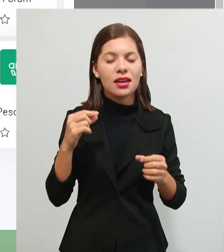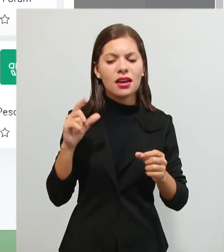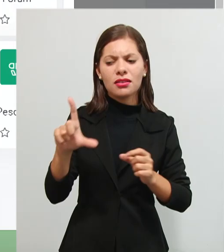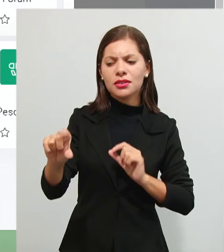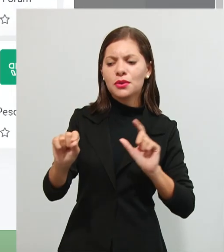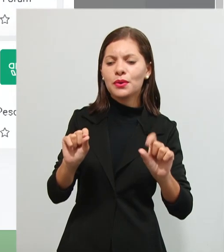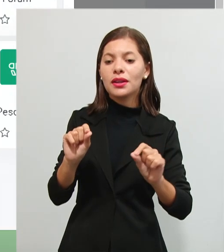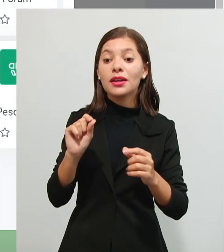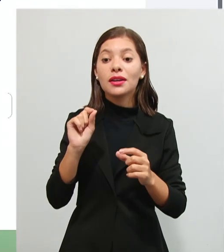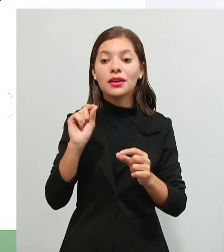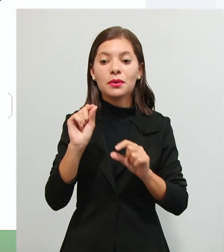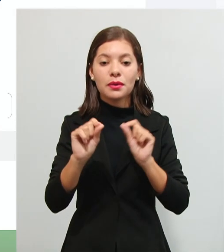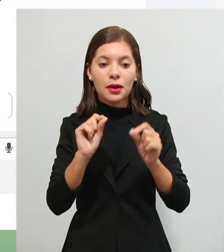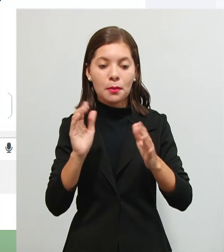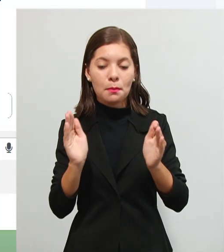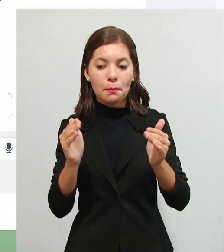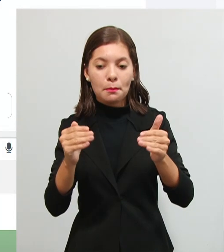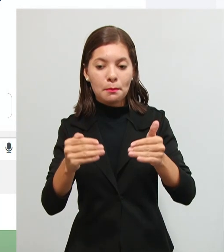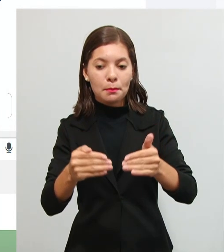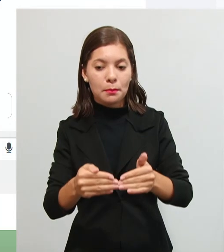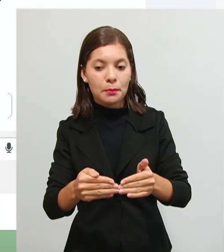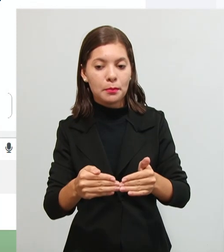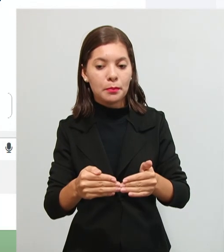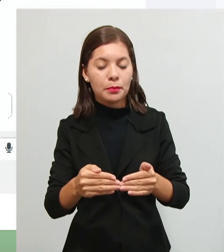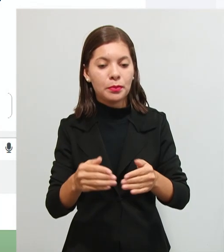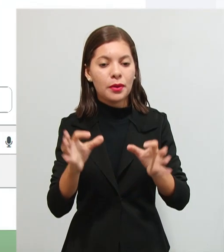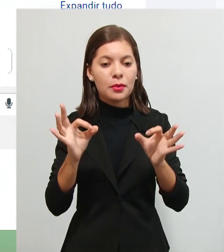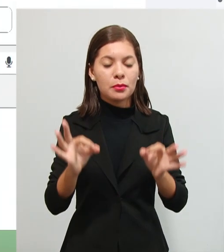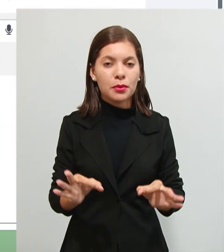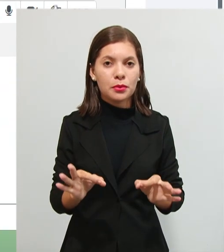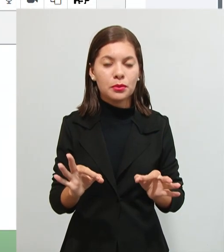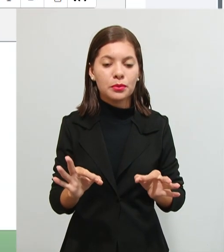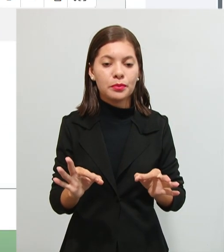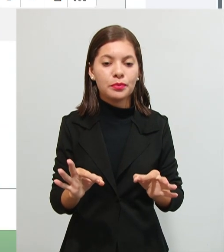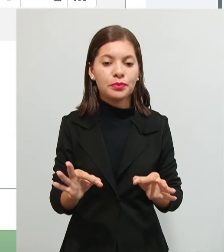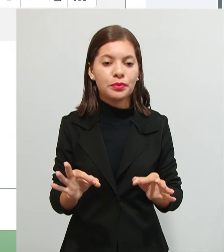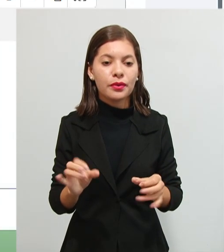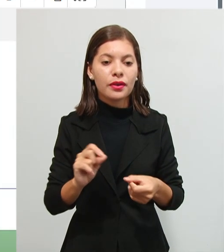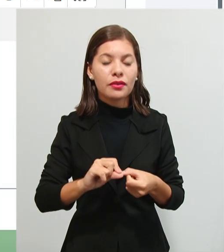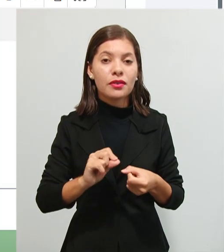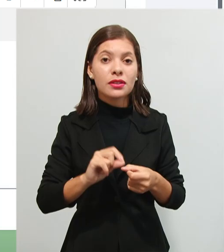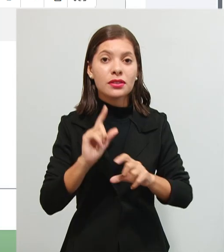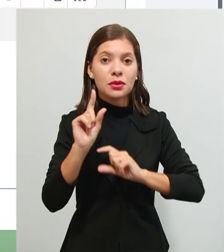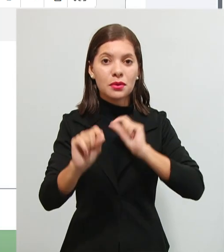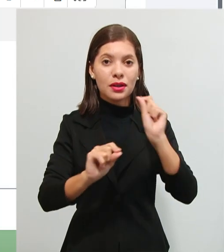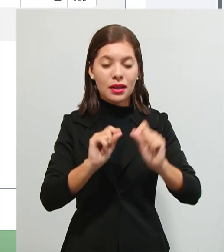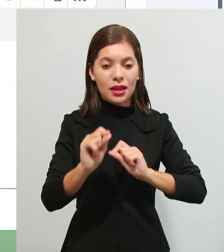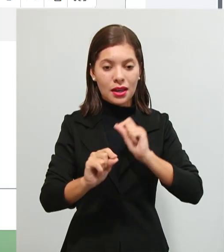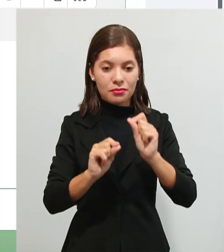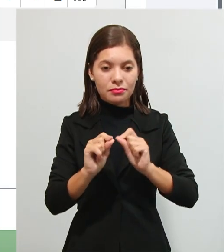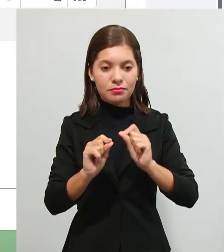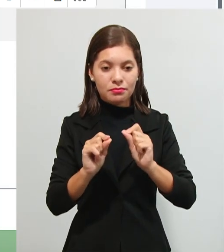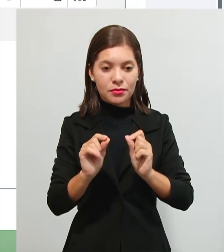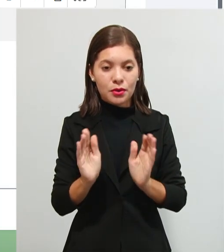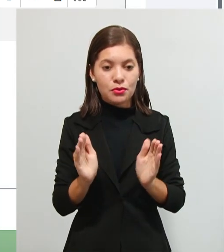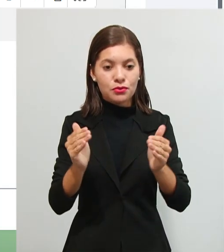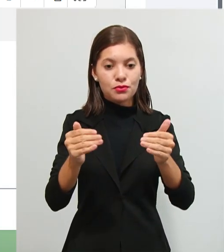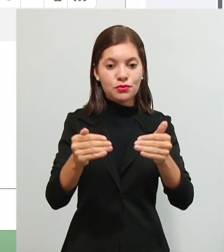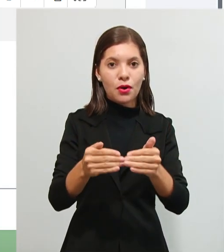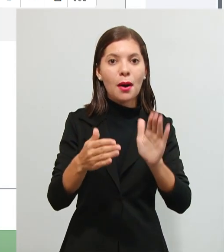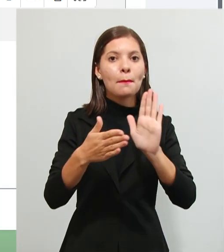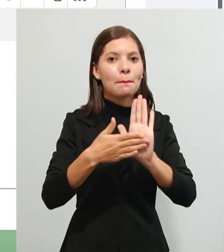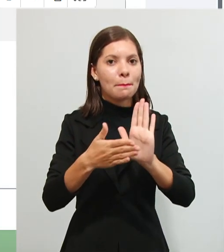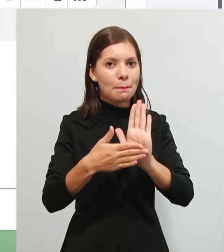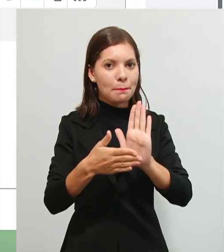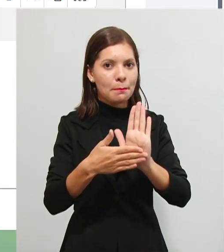opção fórum. Pronto. Agora, o que eu vou fazer? Eu vou propor o fórum. Ah, o fórum